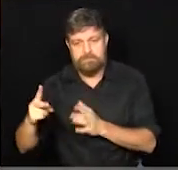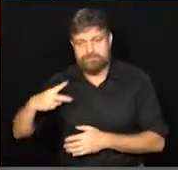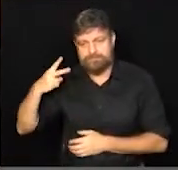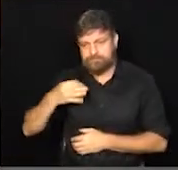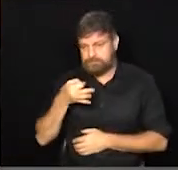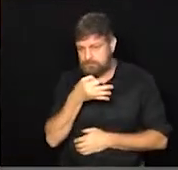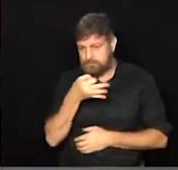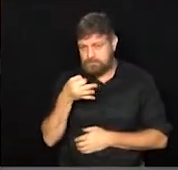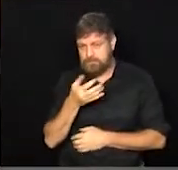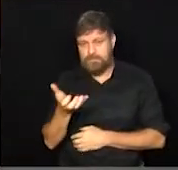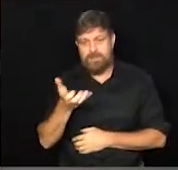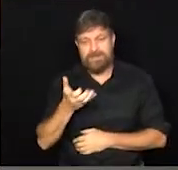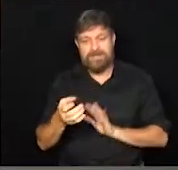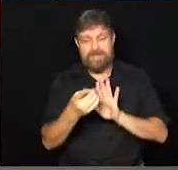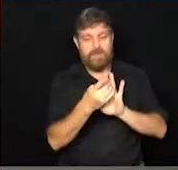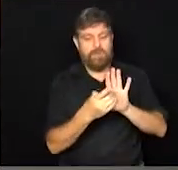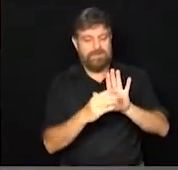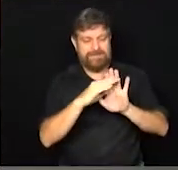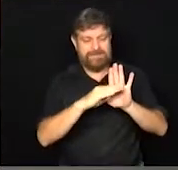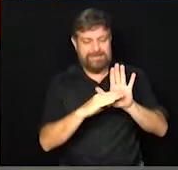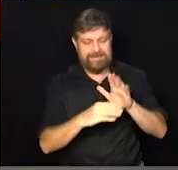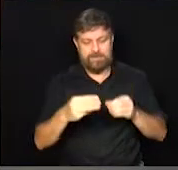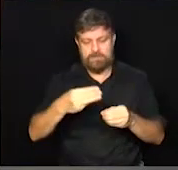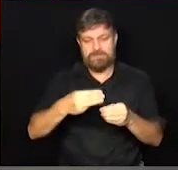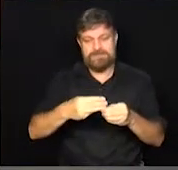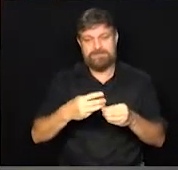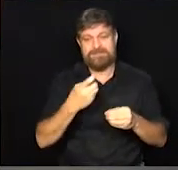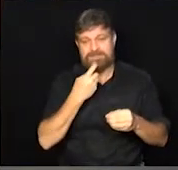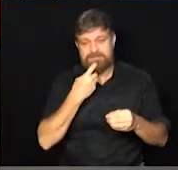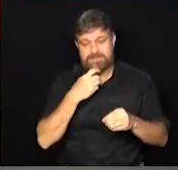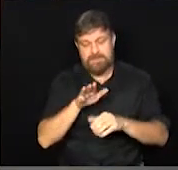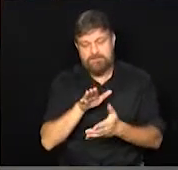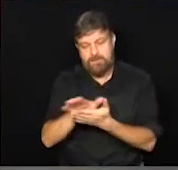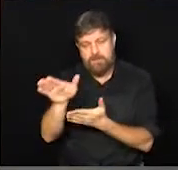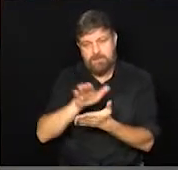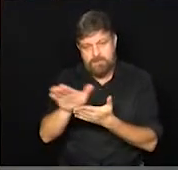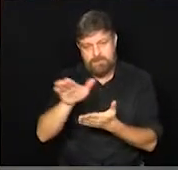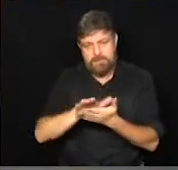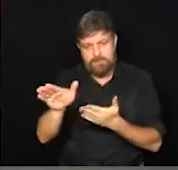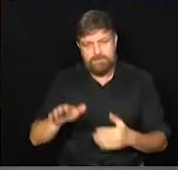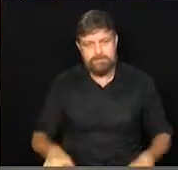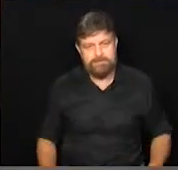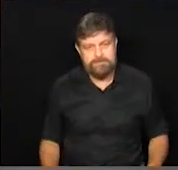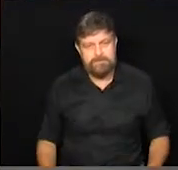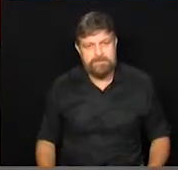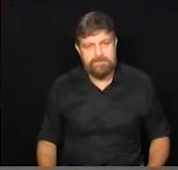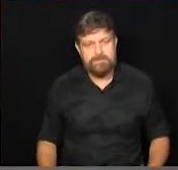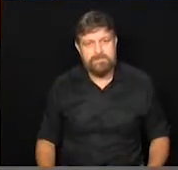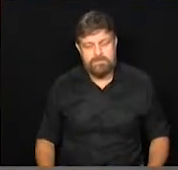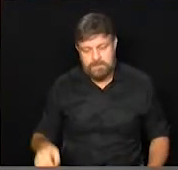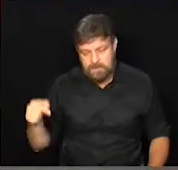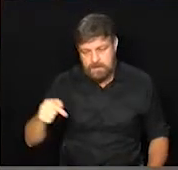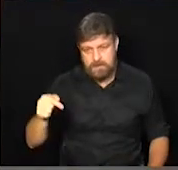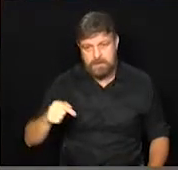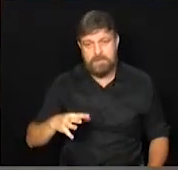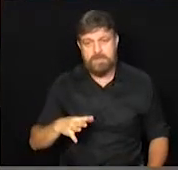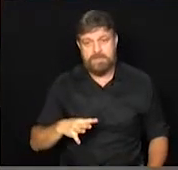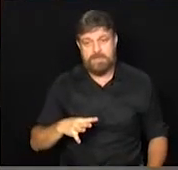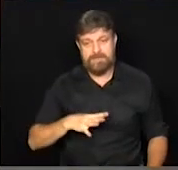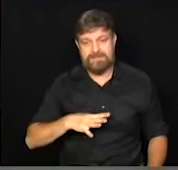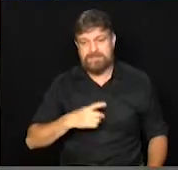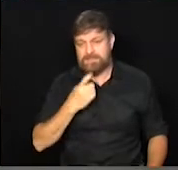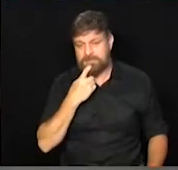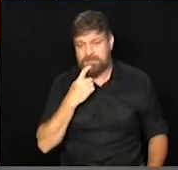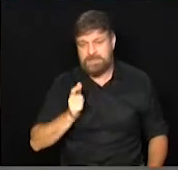gostaria de comentar o decreto municipal, que foi um decreto publicado pela gestão municipal, que cria a rede